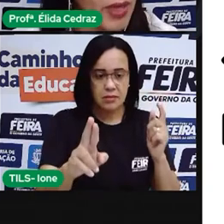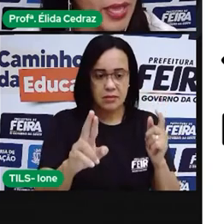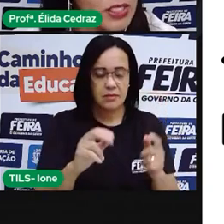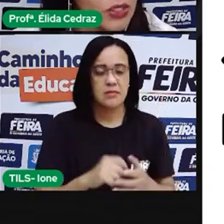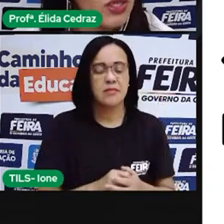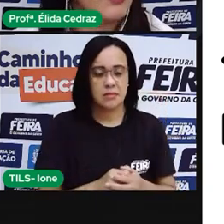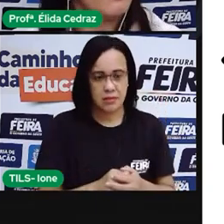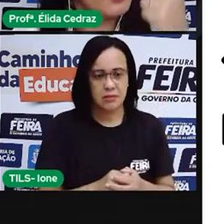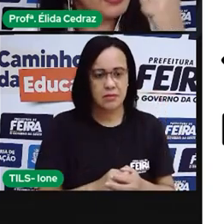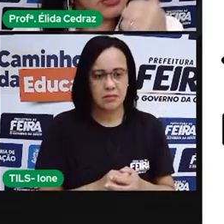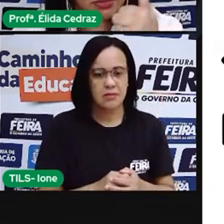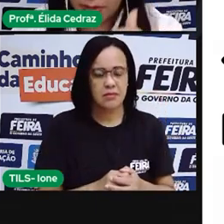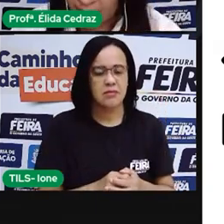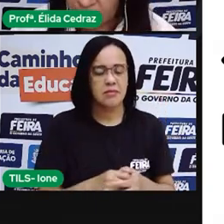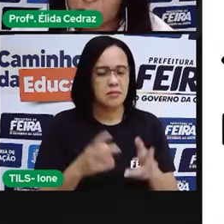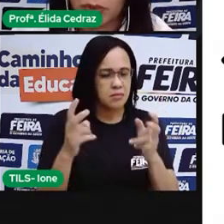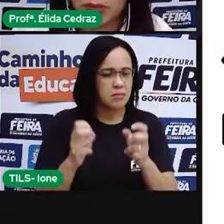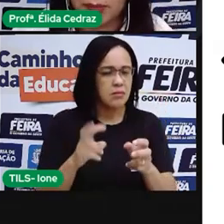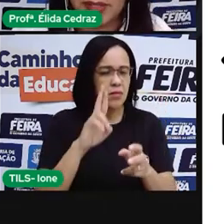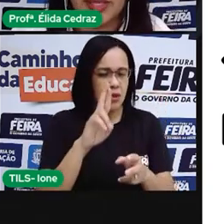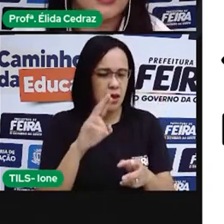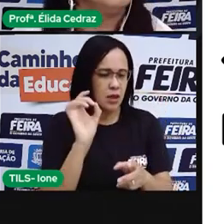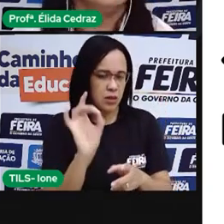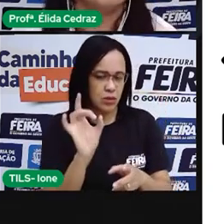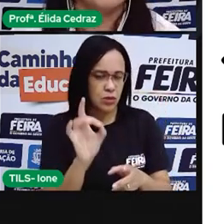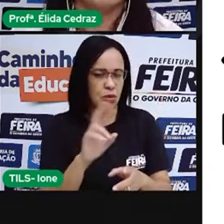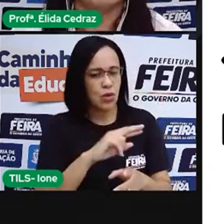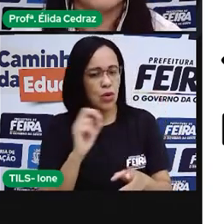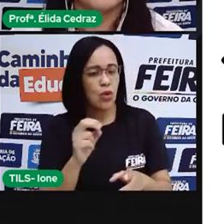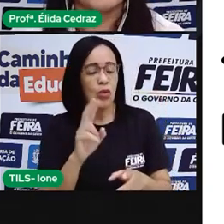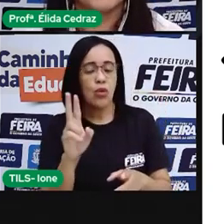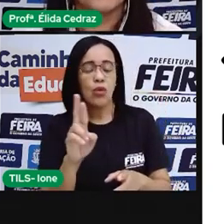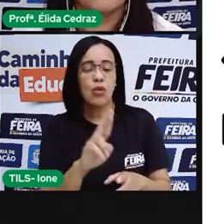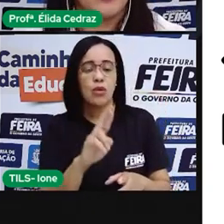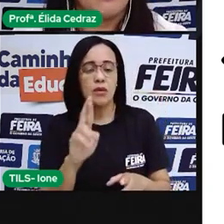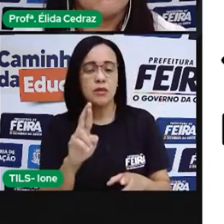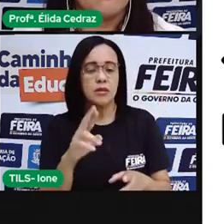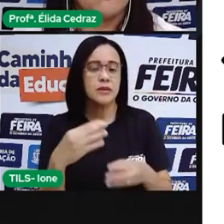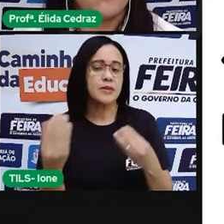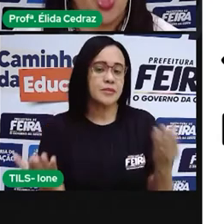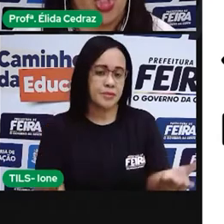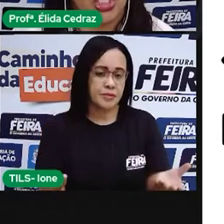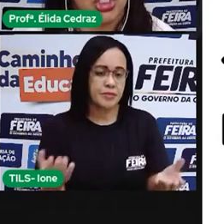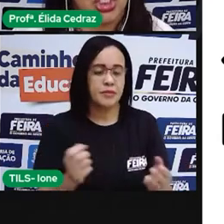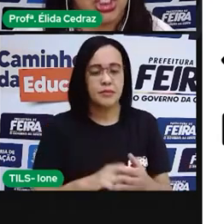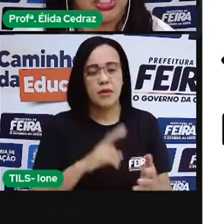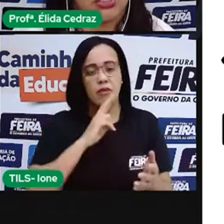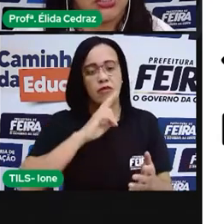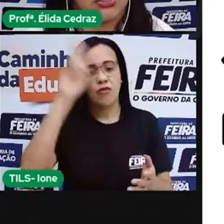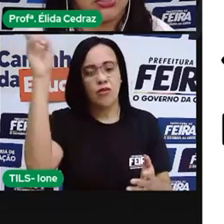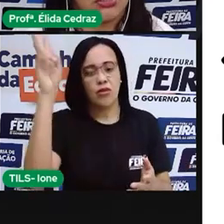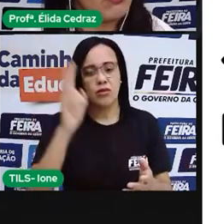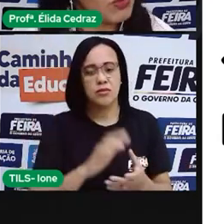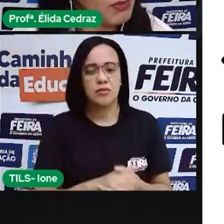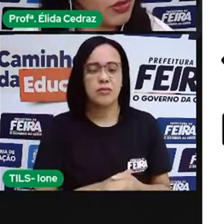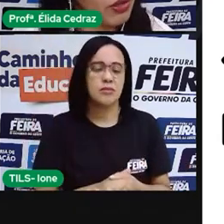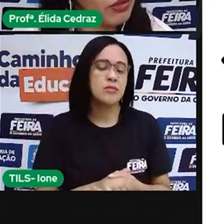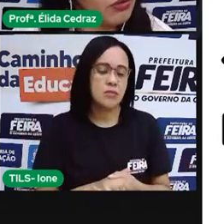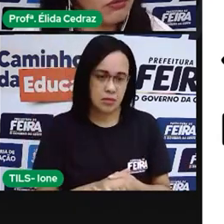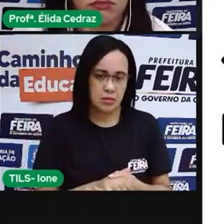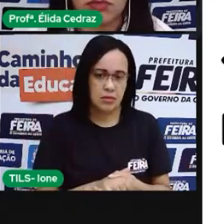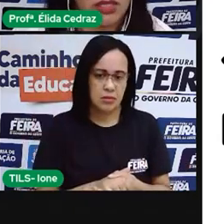colocar um R só. Isso mesmo, muito bem. Veio a chuva forte.